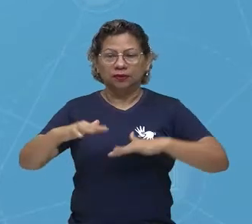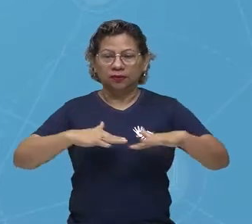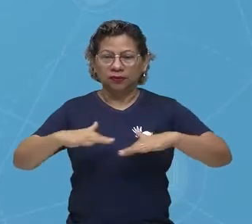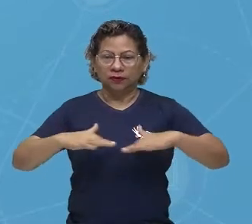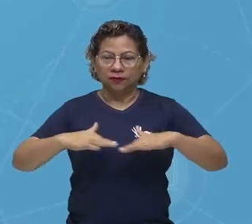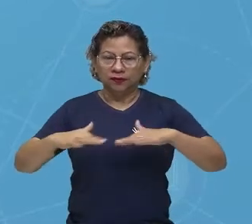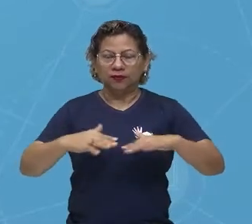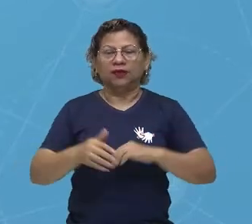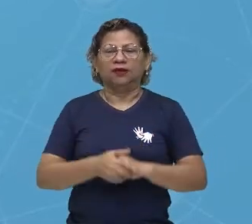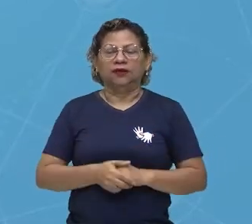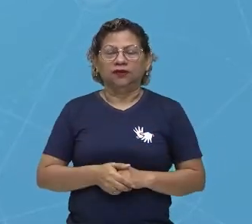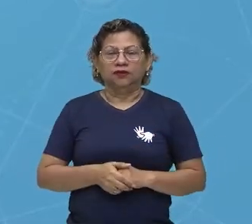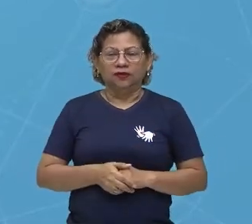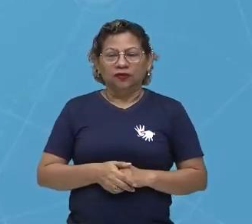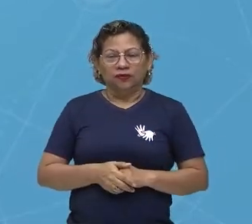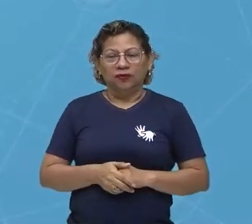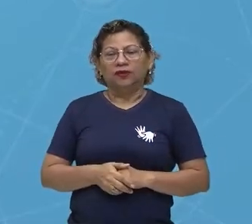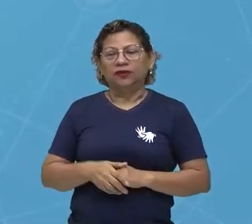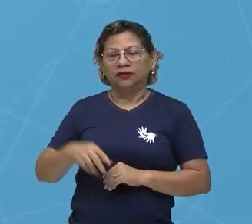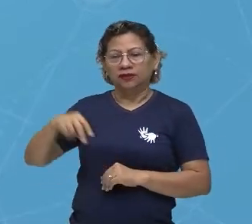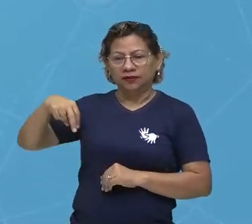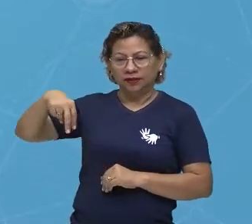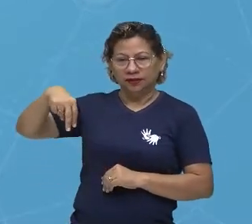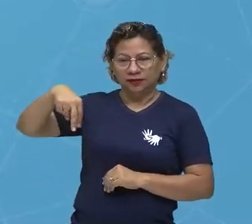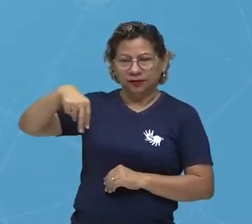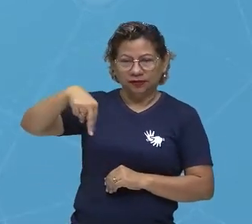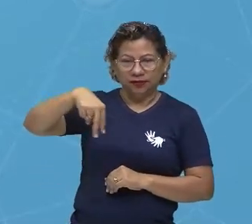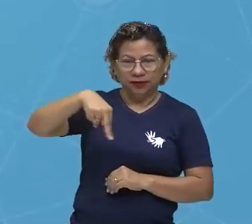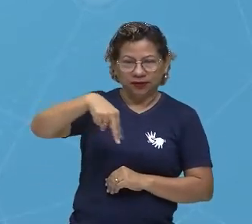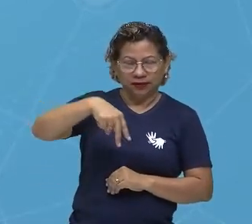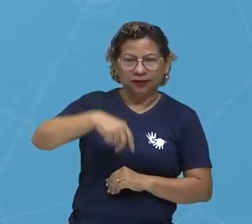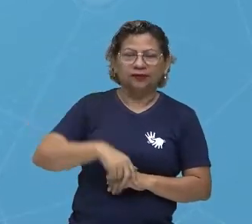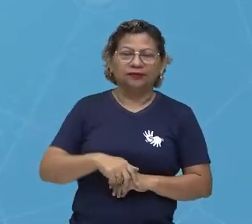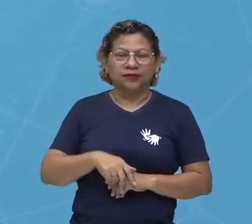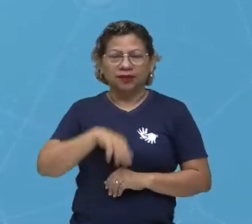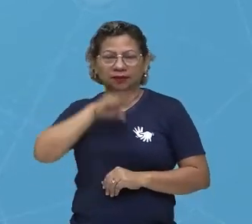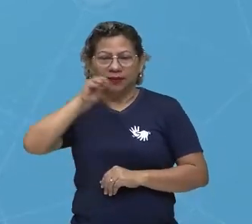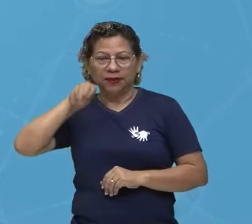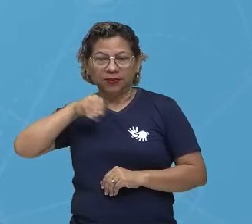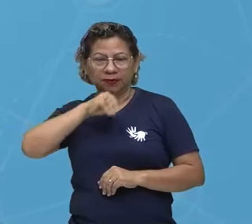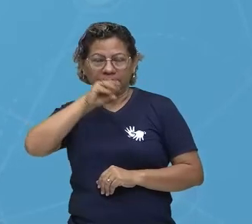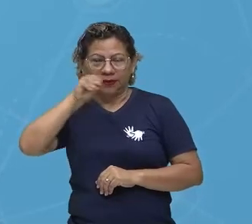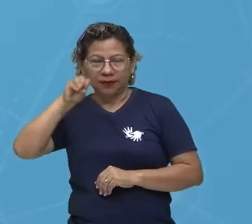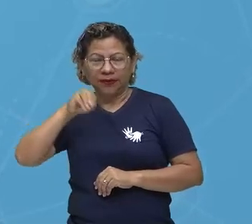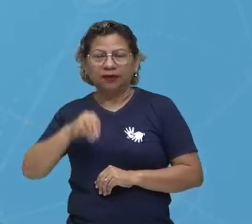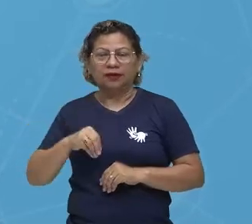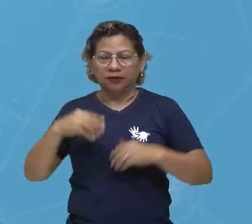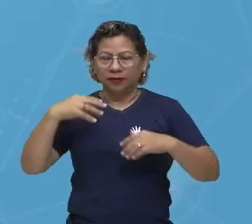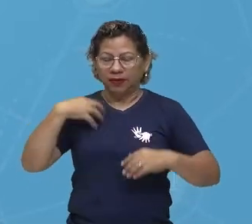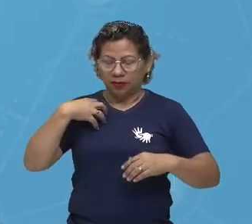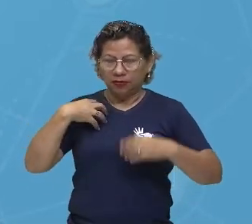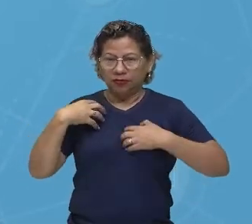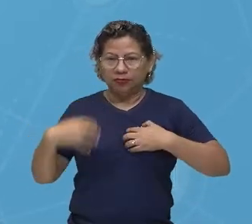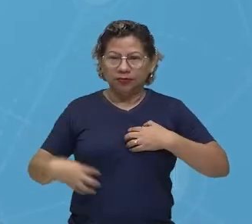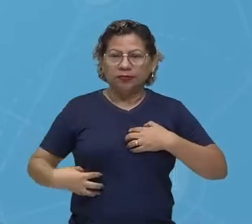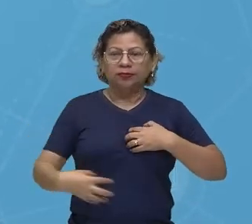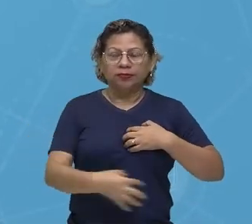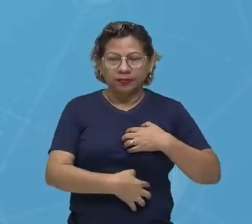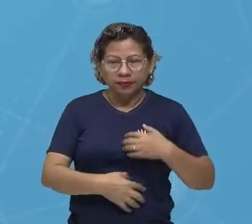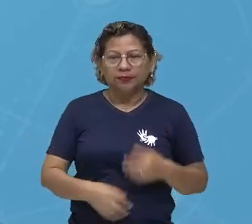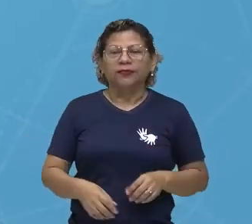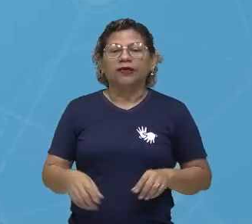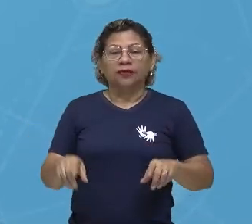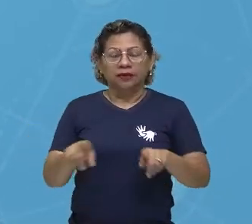né quando a gente consegue andar quando a gente consegue falar movimentos também dos nossos órgãos fazem parte do sistema